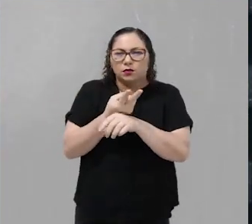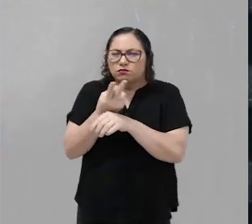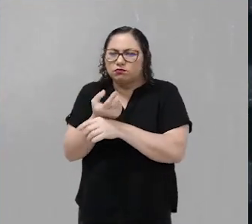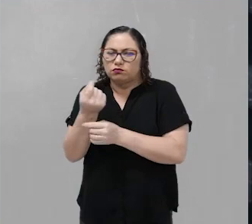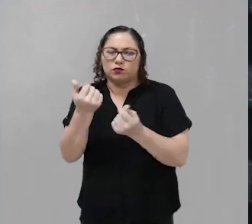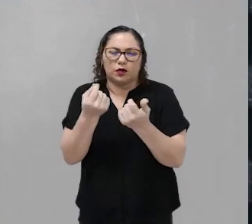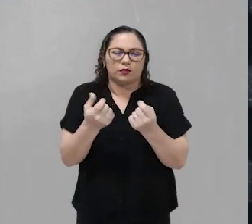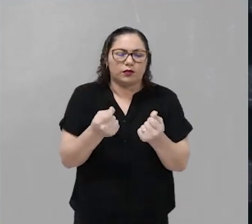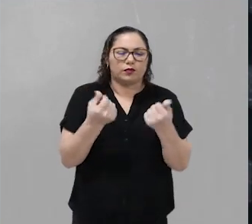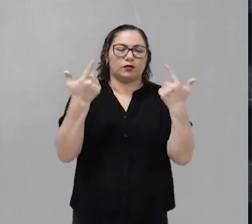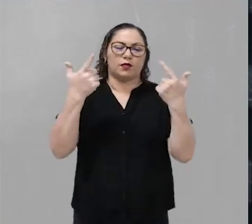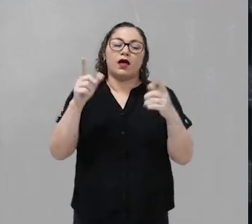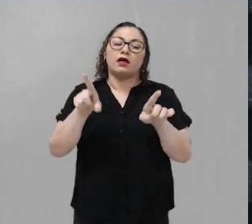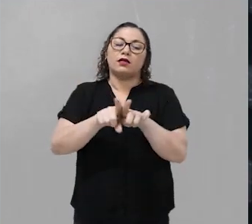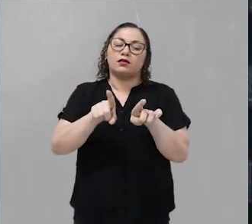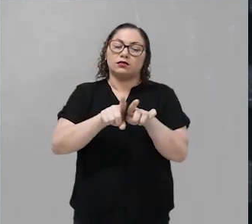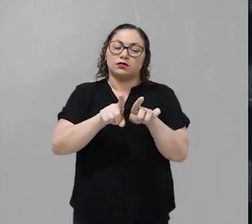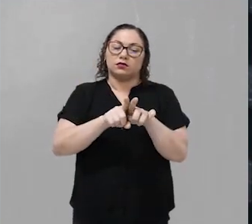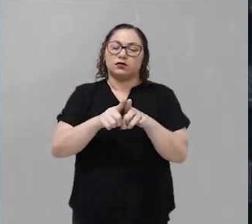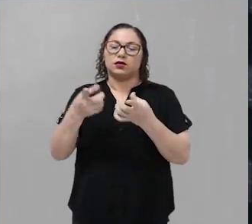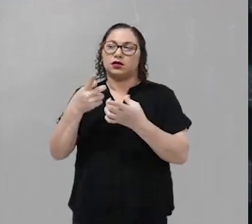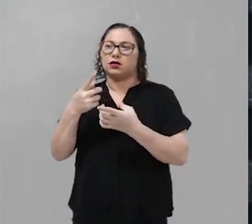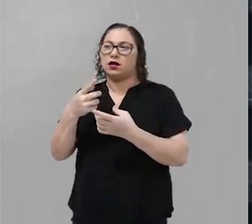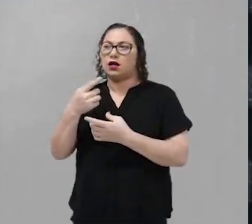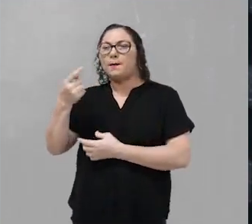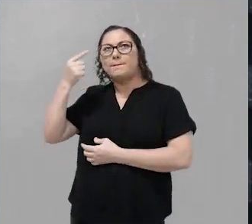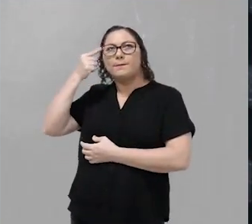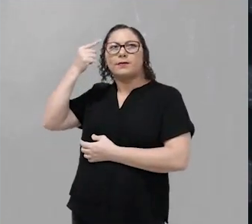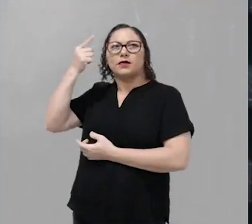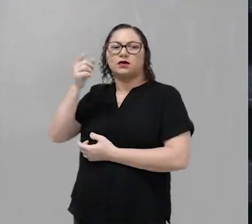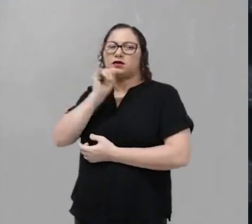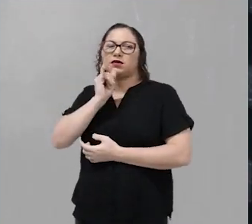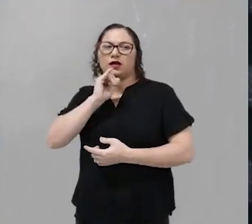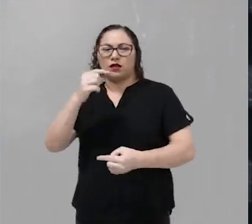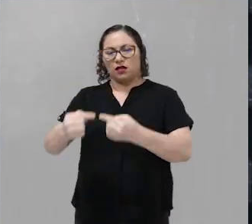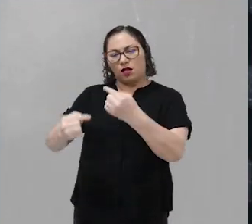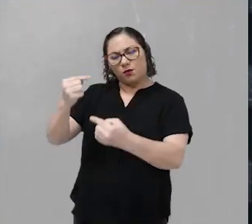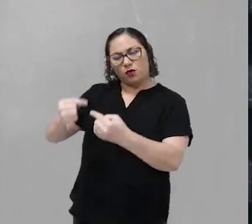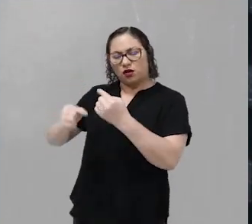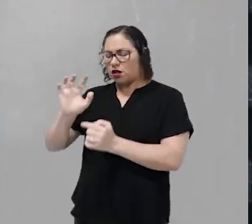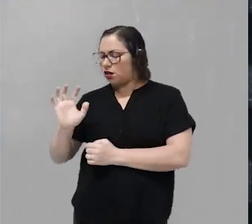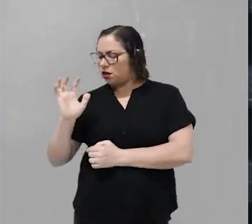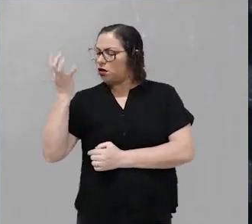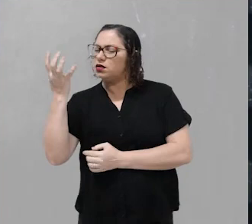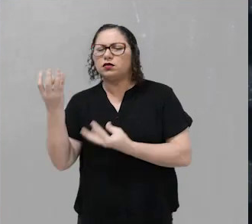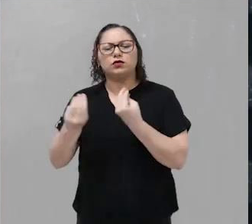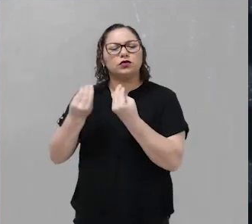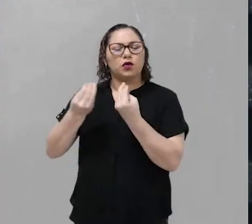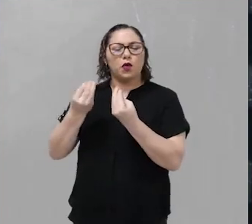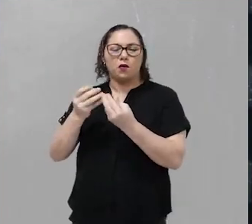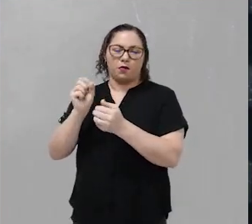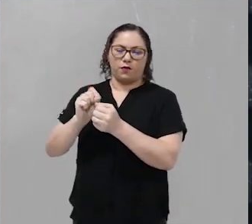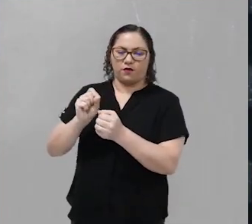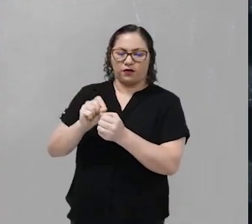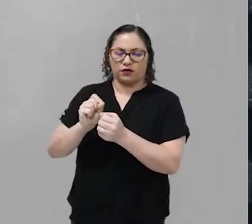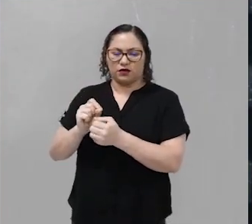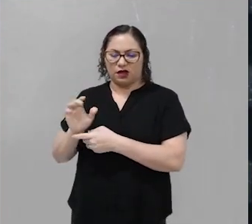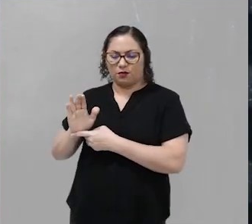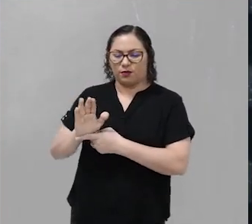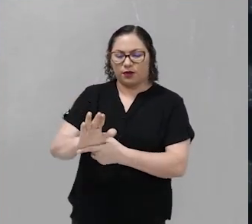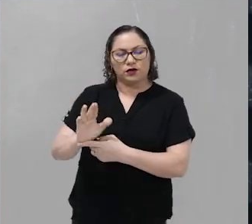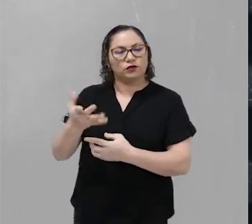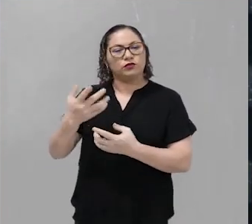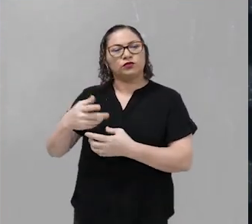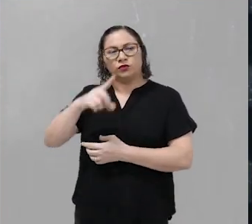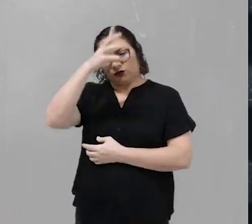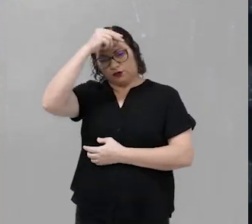atividade comercial, a racionalidade da esfera política, das decisões a serem tomadas para o benefício do município